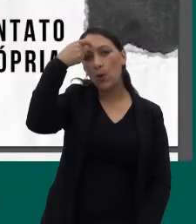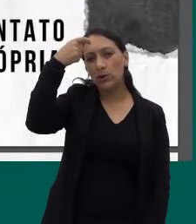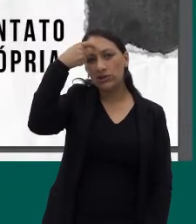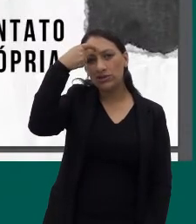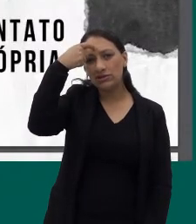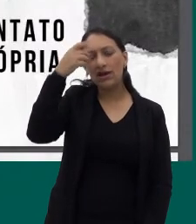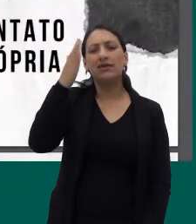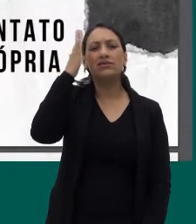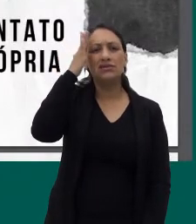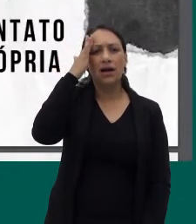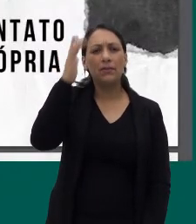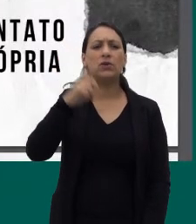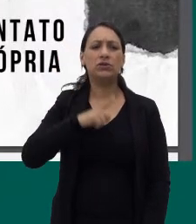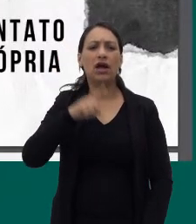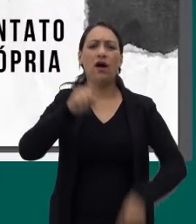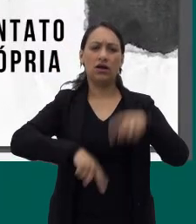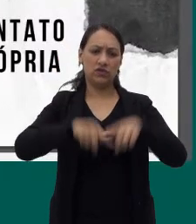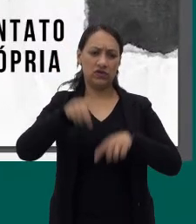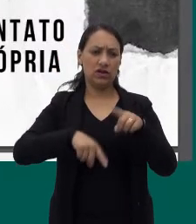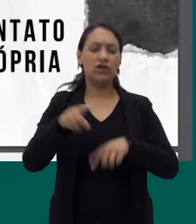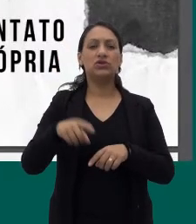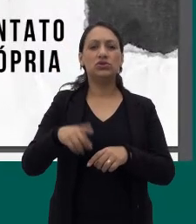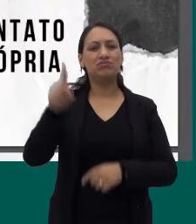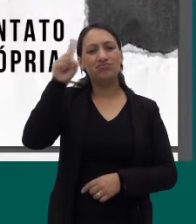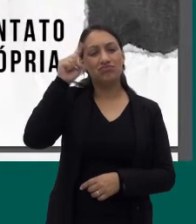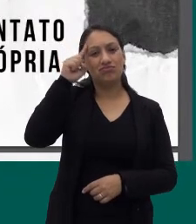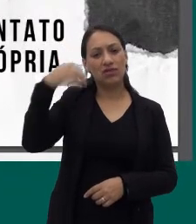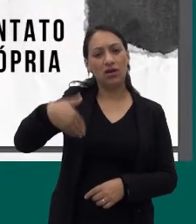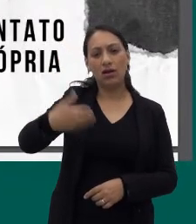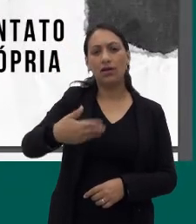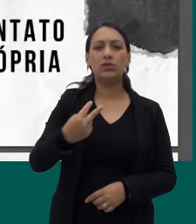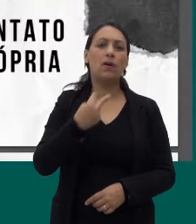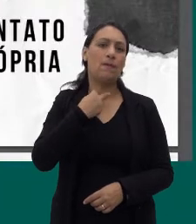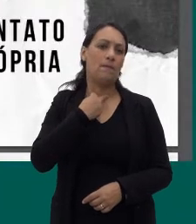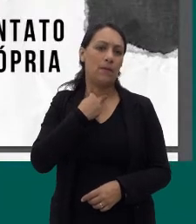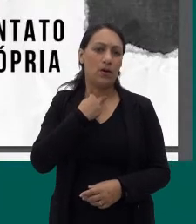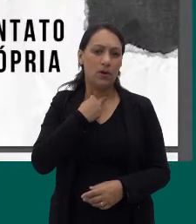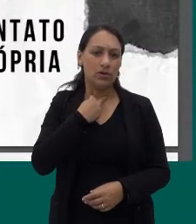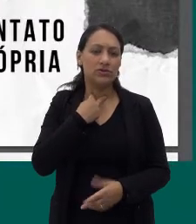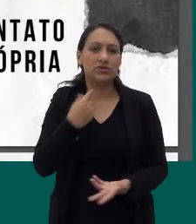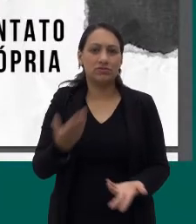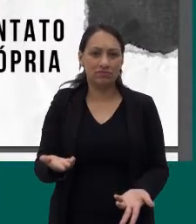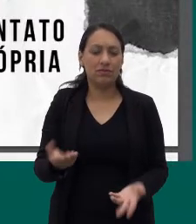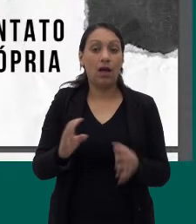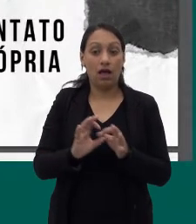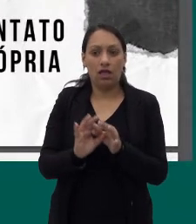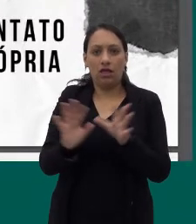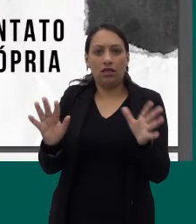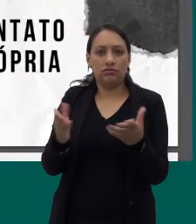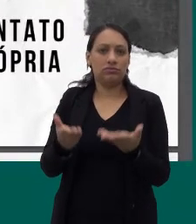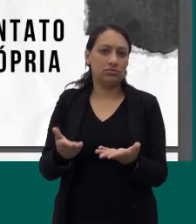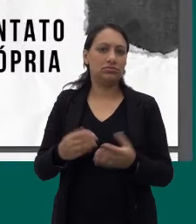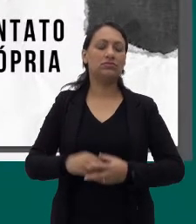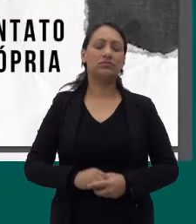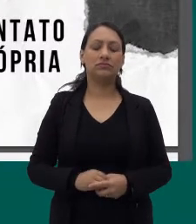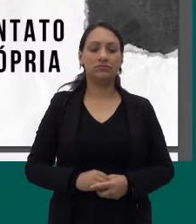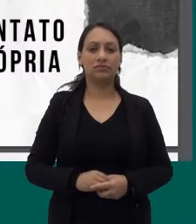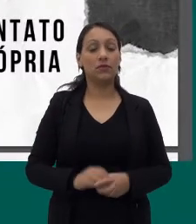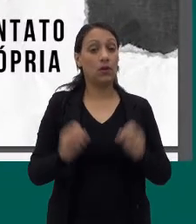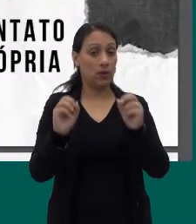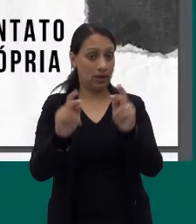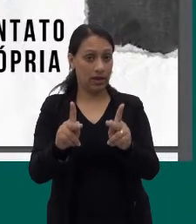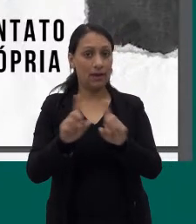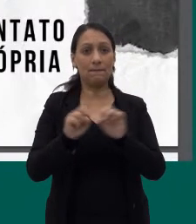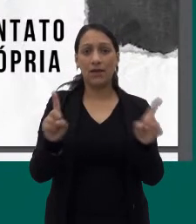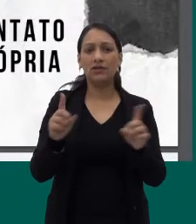que, bom, eu tenho muitas atividades no meu dia a dia e eu não posso fingir que eu não tenho, eu não posso abrir mão disso. Ok,